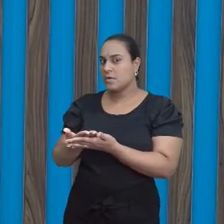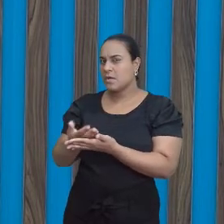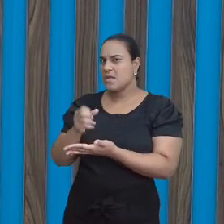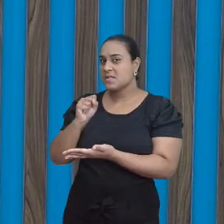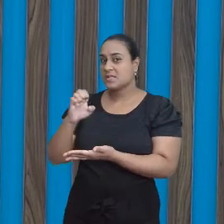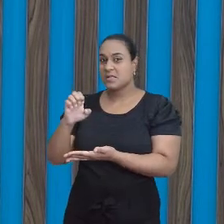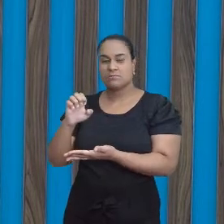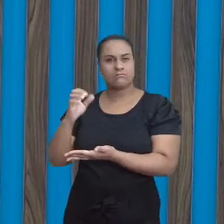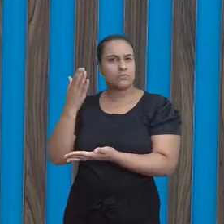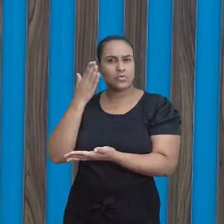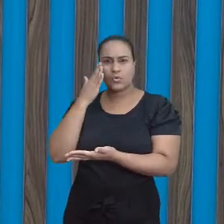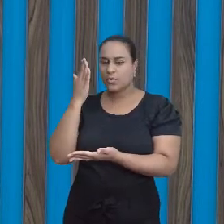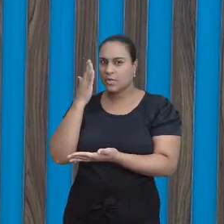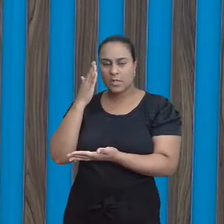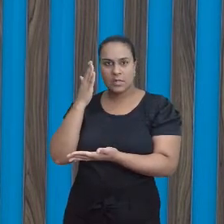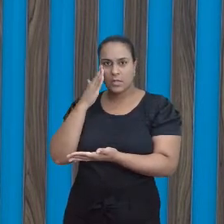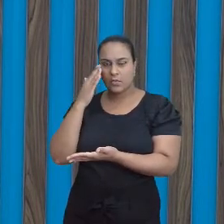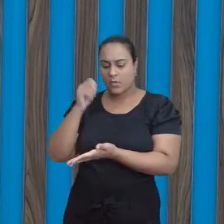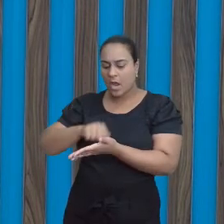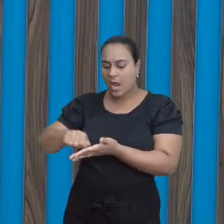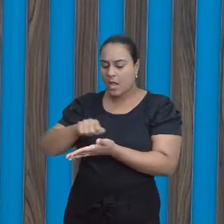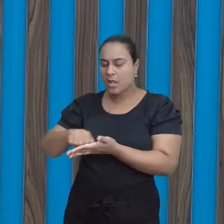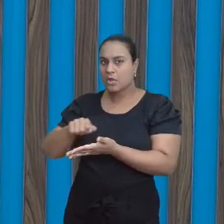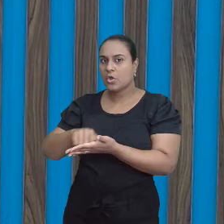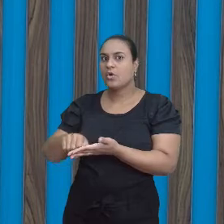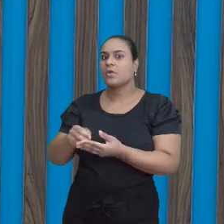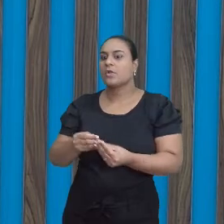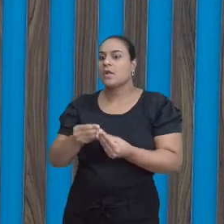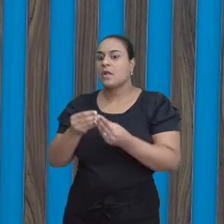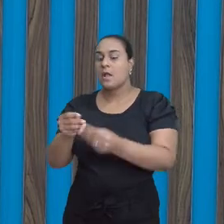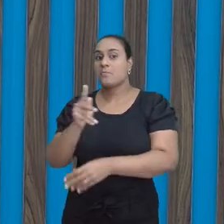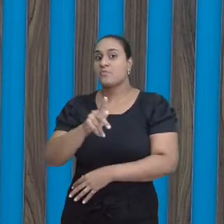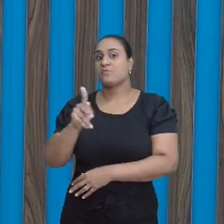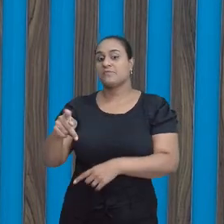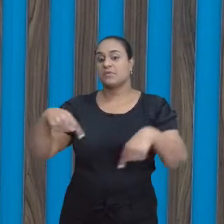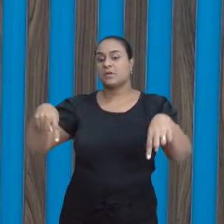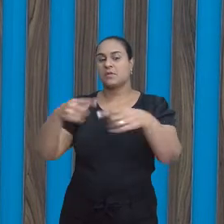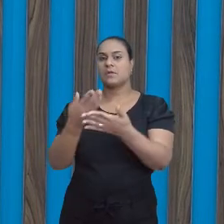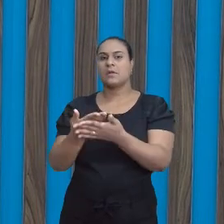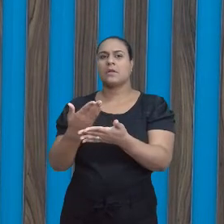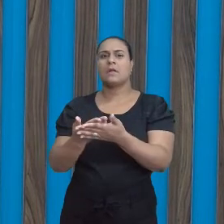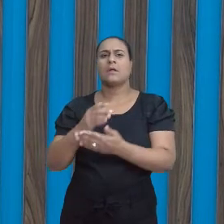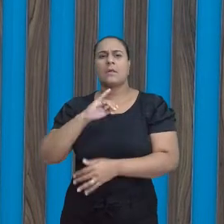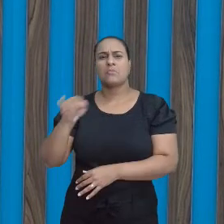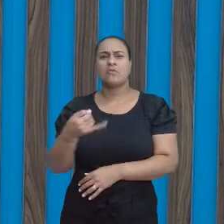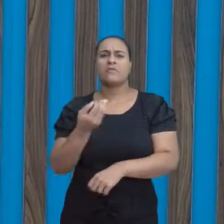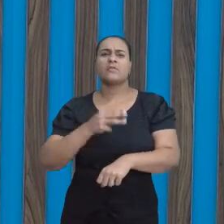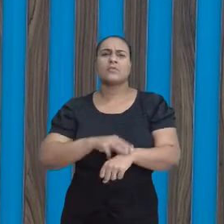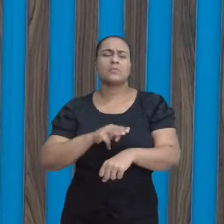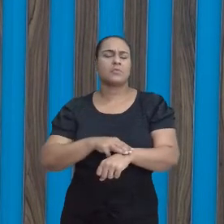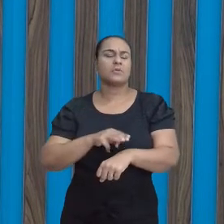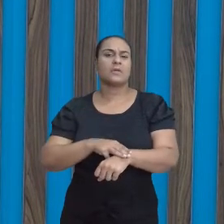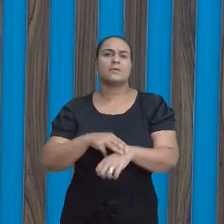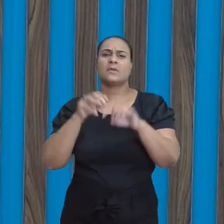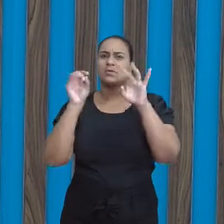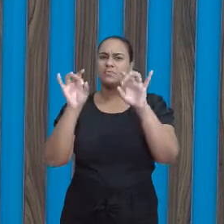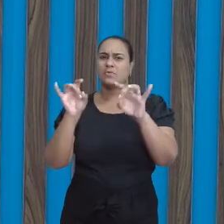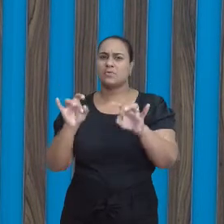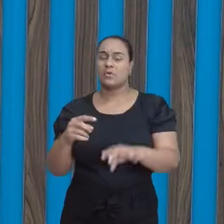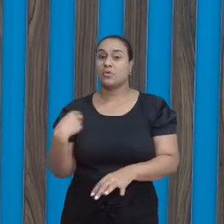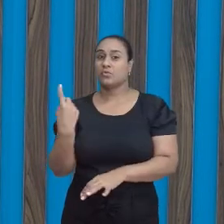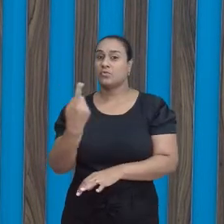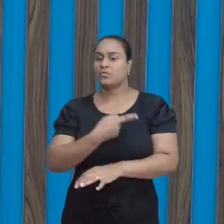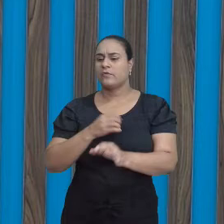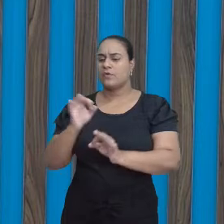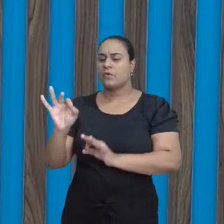não entendeu, anota e leva para a sala de aula. Vamos aproveitar esse momento é muito especial, porque tudo isso aqui foi montado